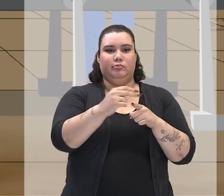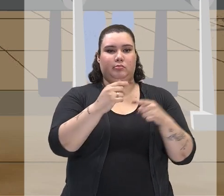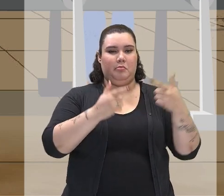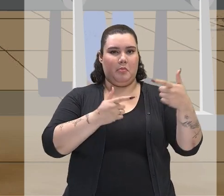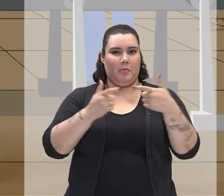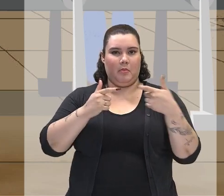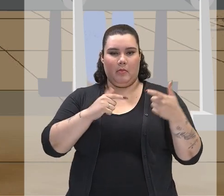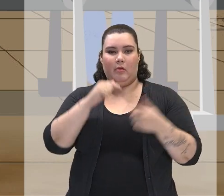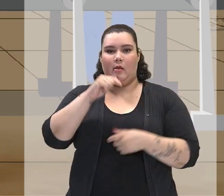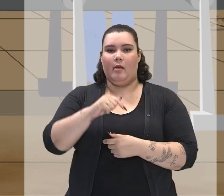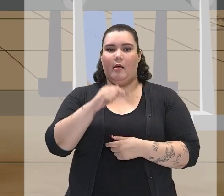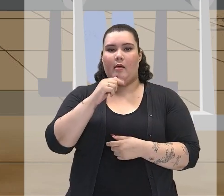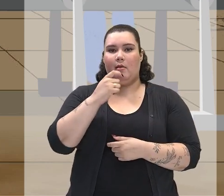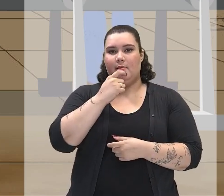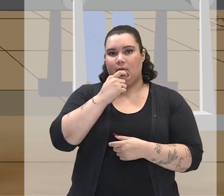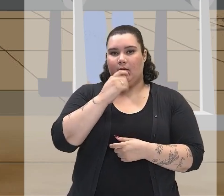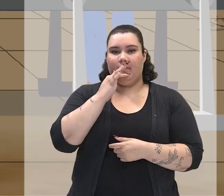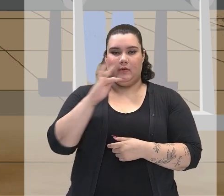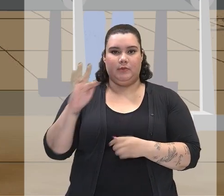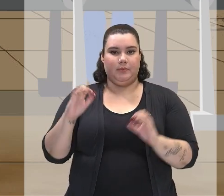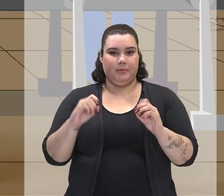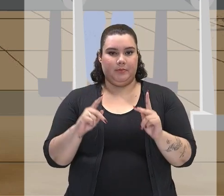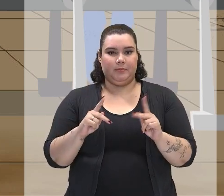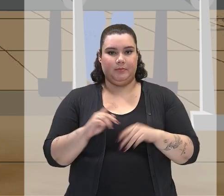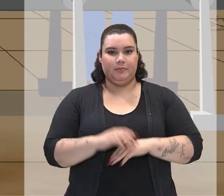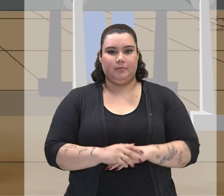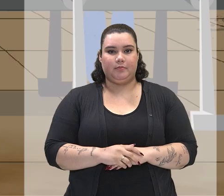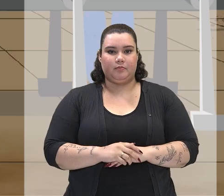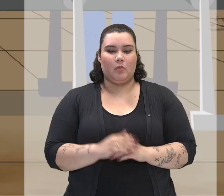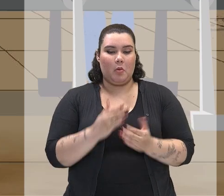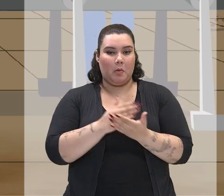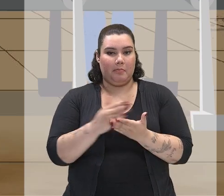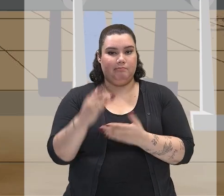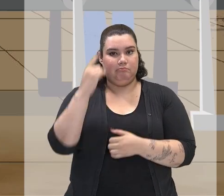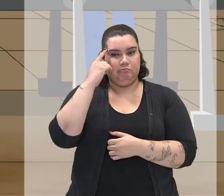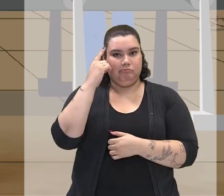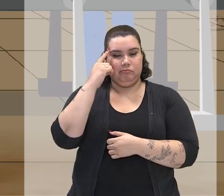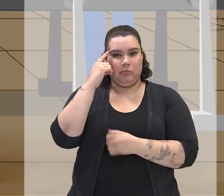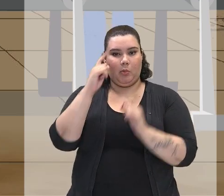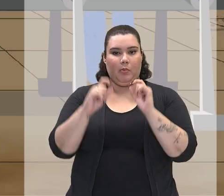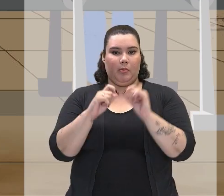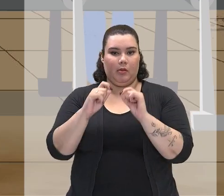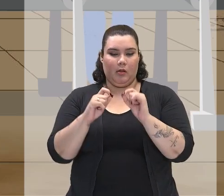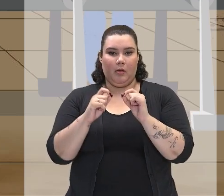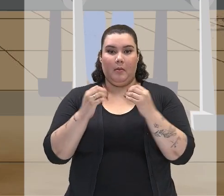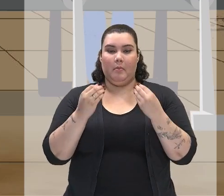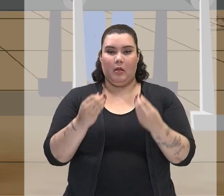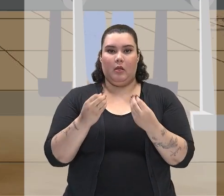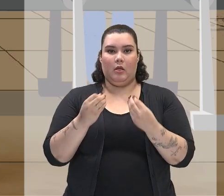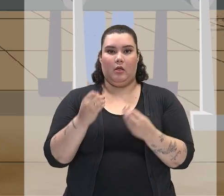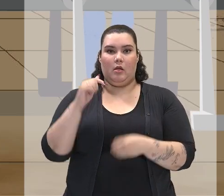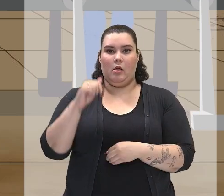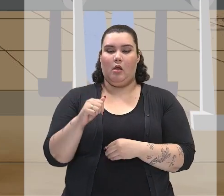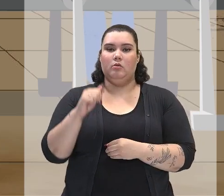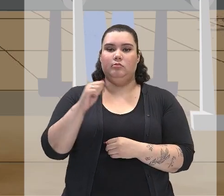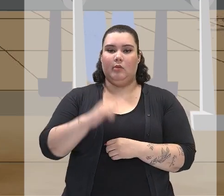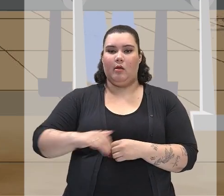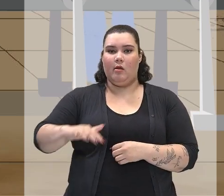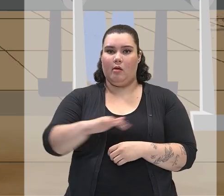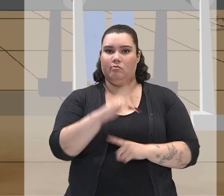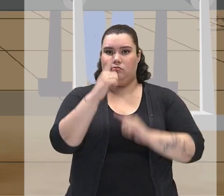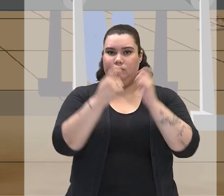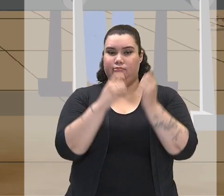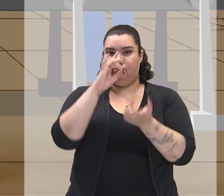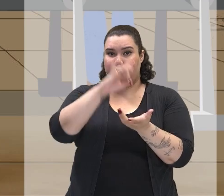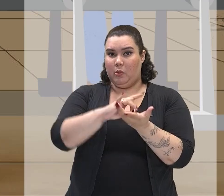naval. Tá bom? Então, vamos começar a pensar dessa forma, que as condições para que a industrialização de fato